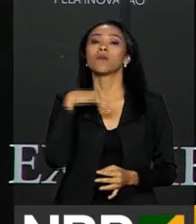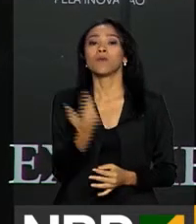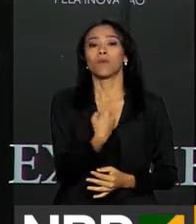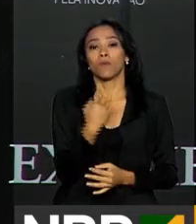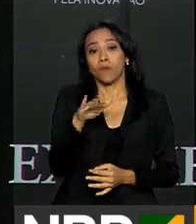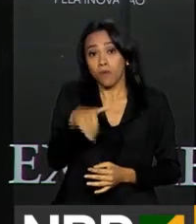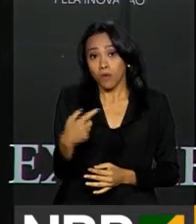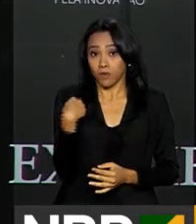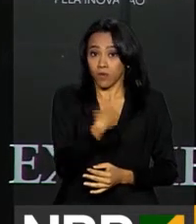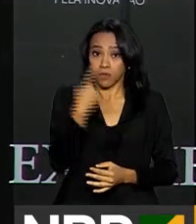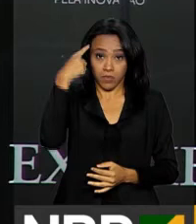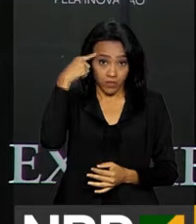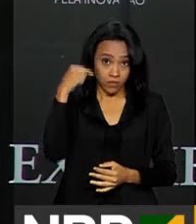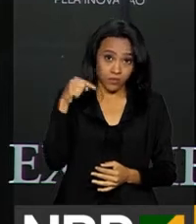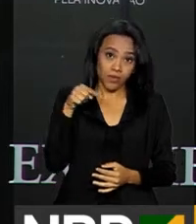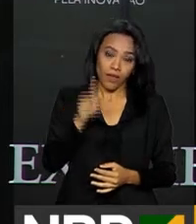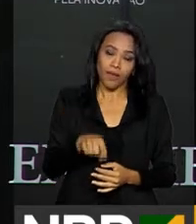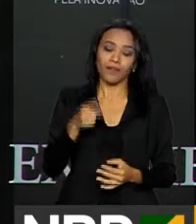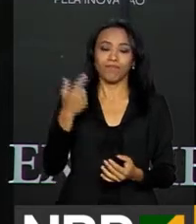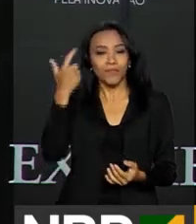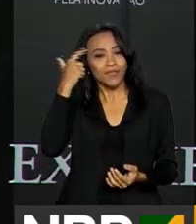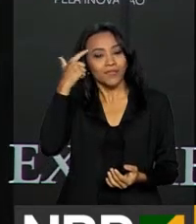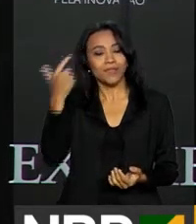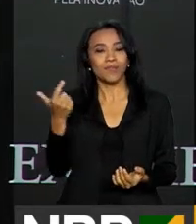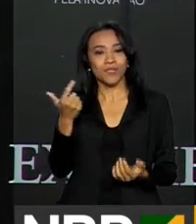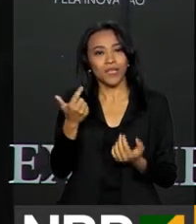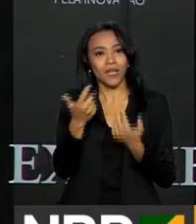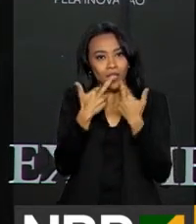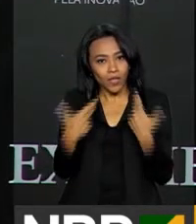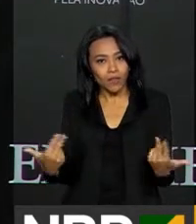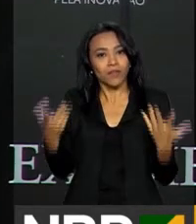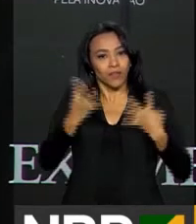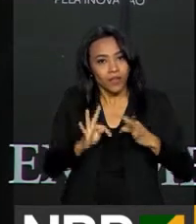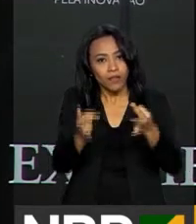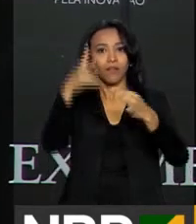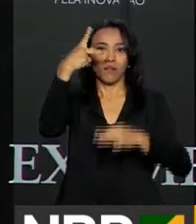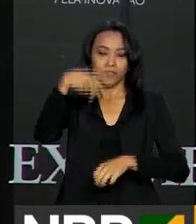pensamos também na inovação no nosso país. E com